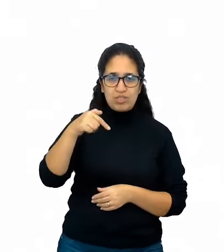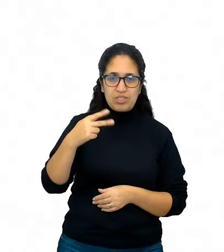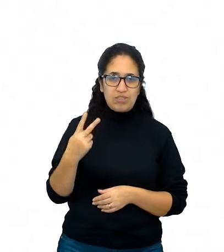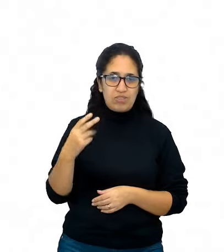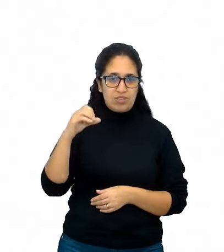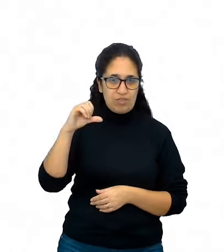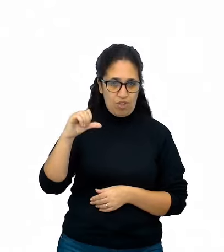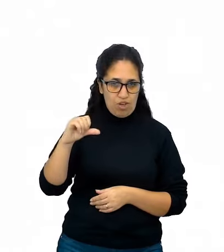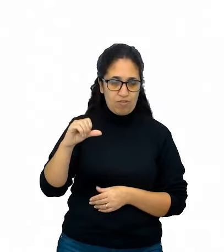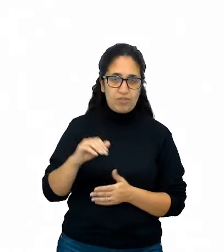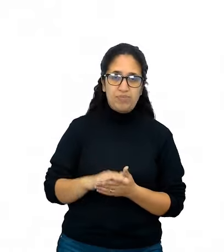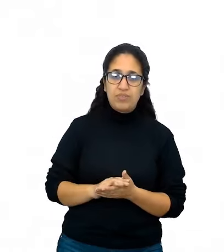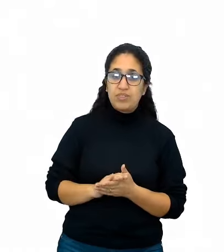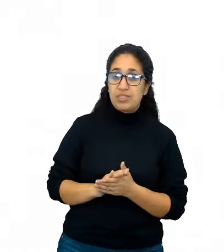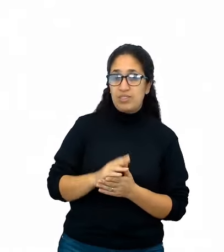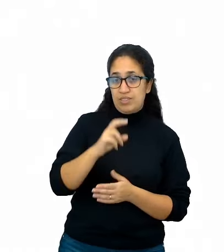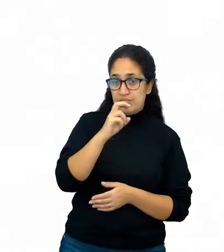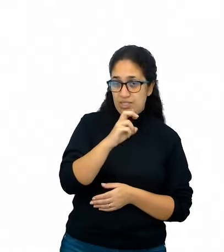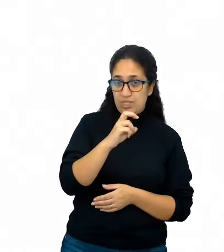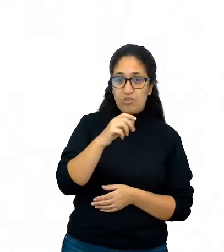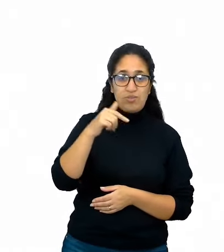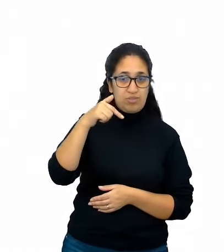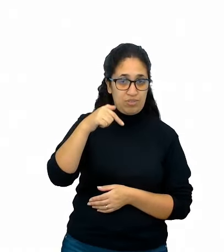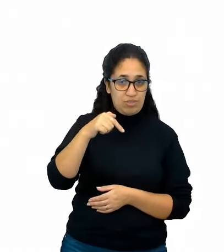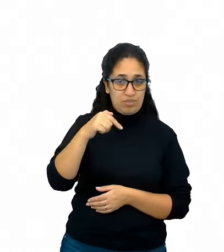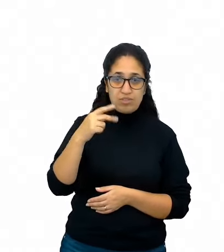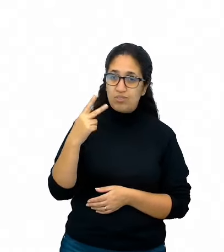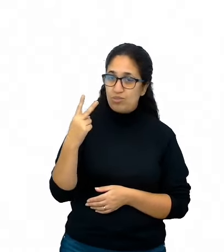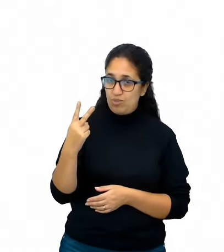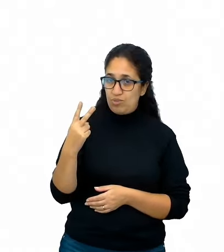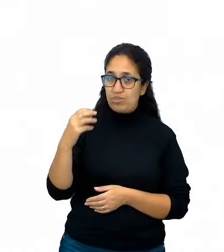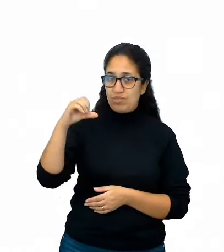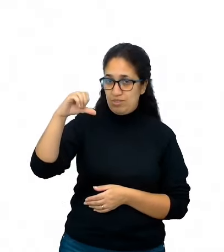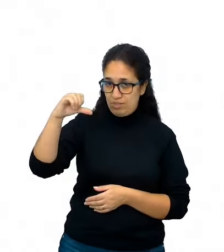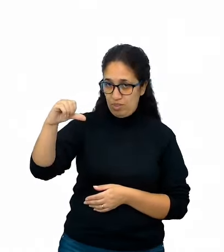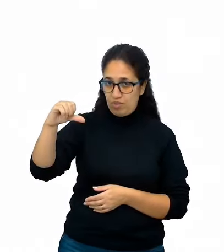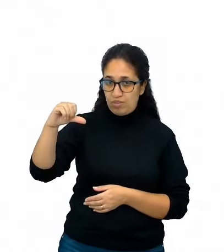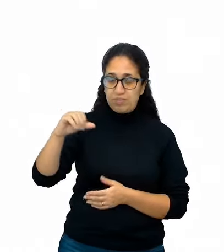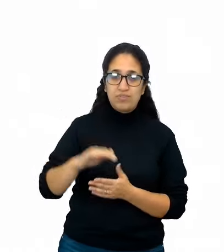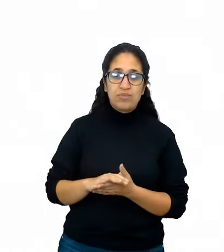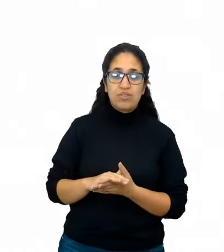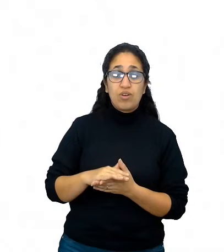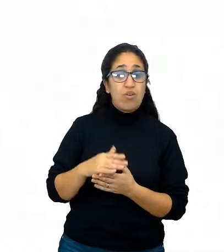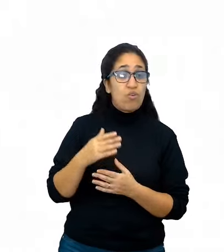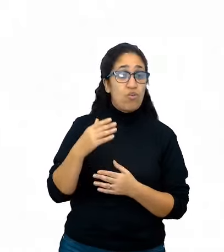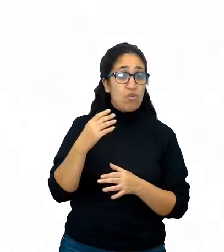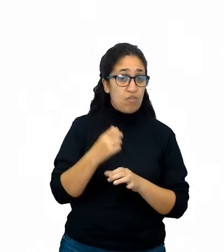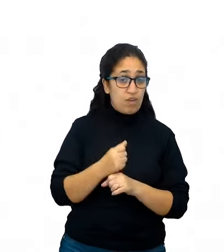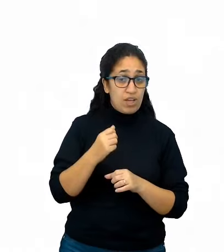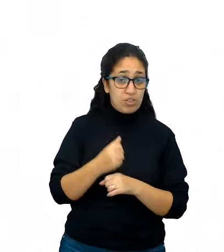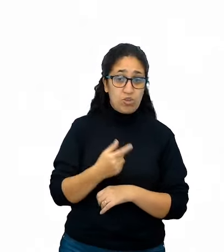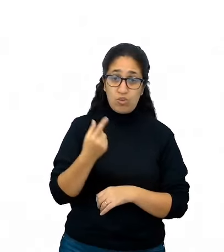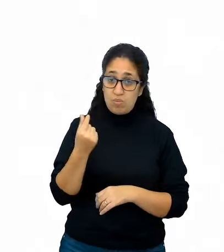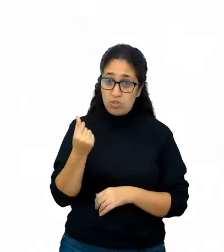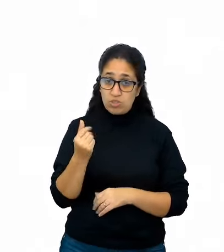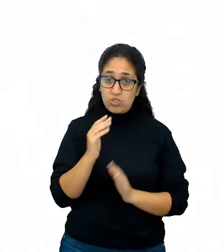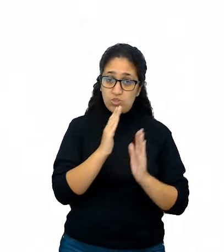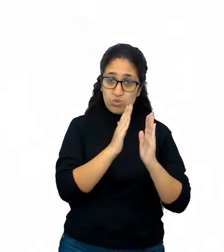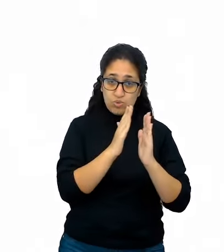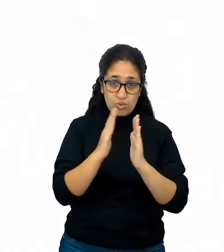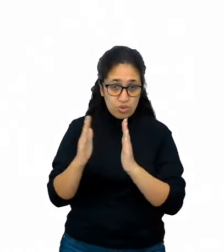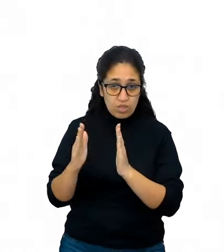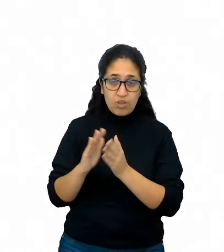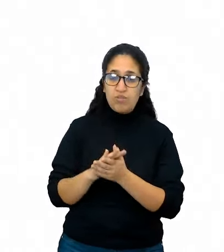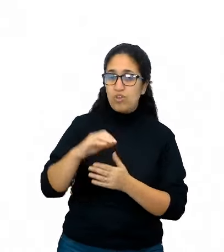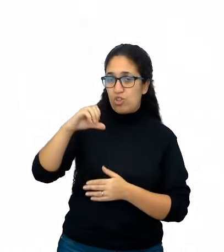5.729, os algarismos deles são 5, 7, 2 e 9. Existe um valor posicional, né, que